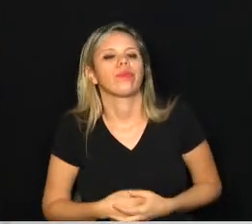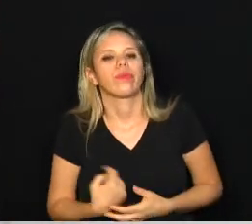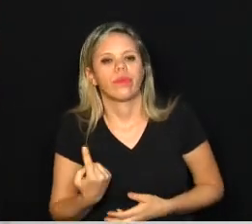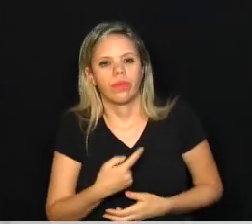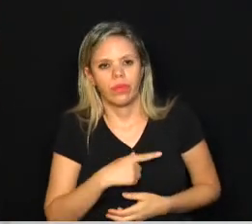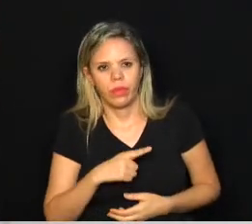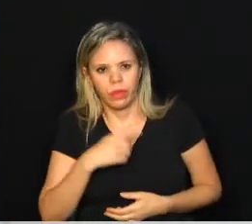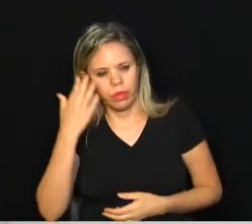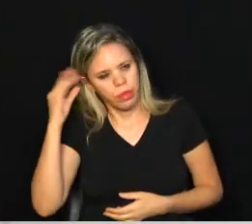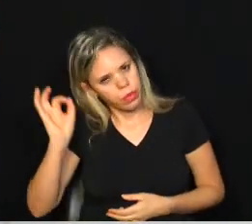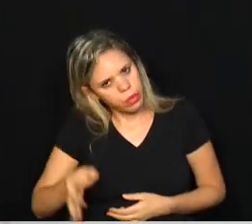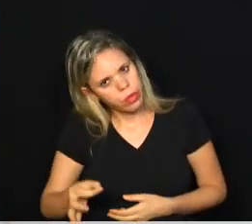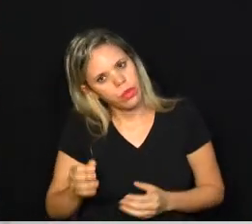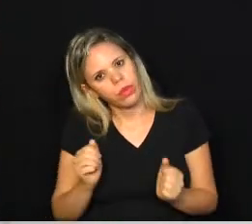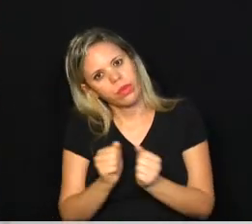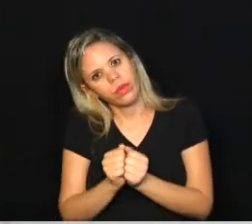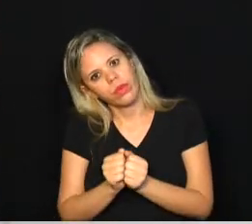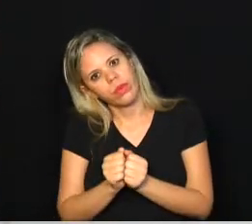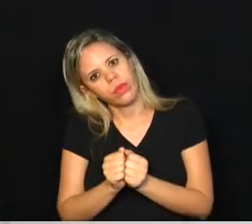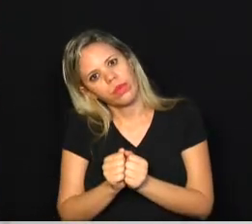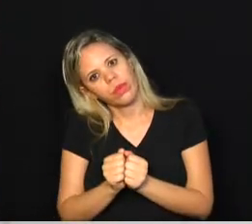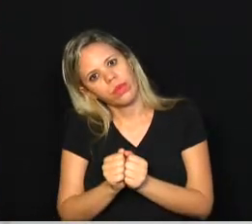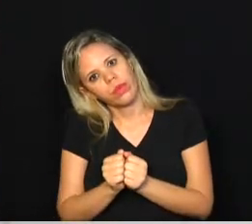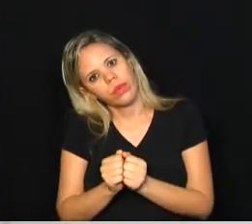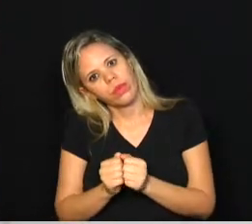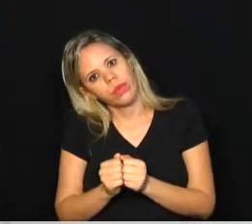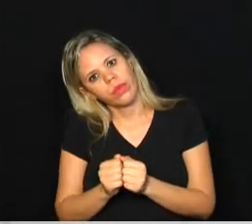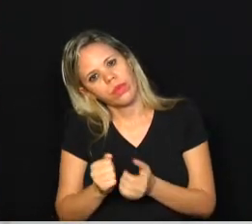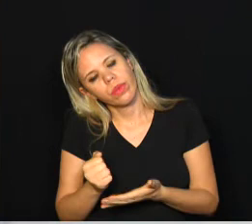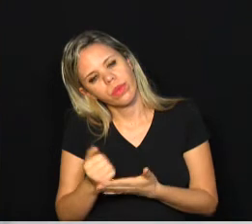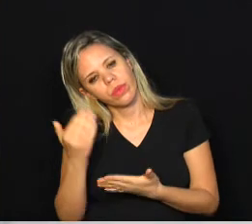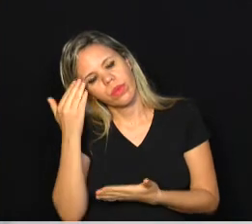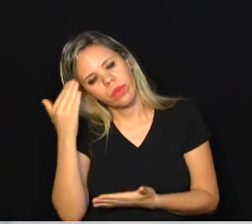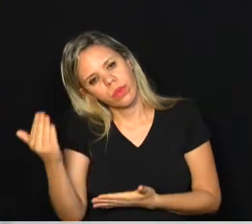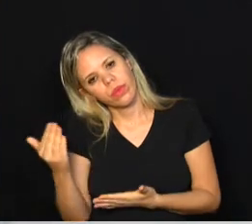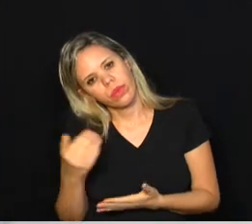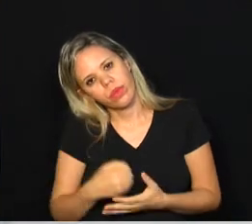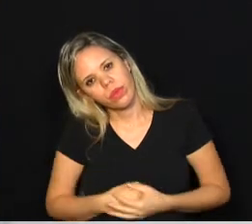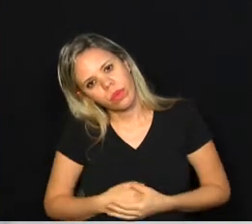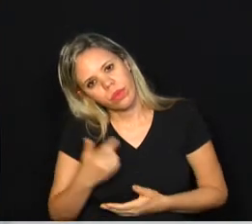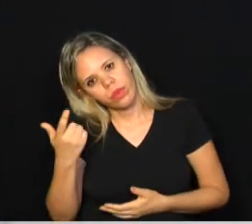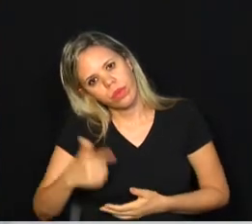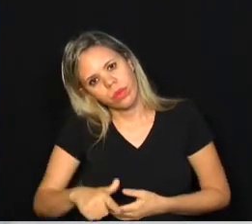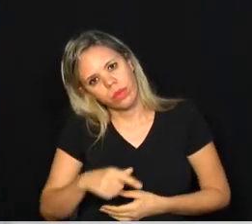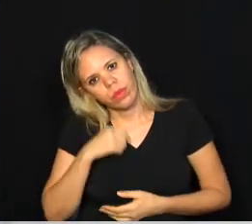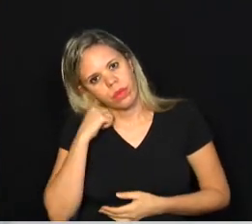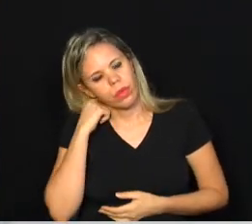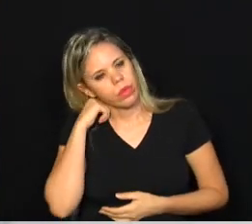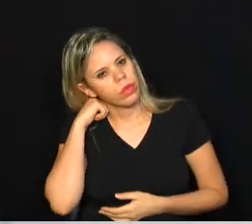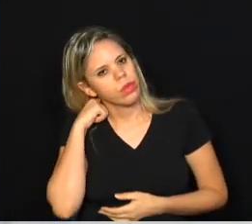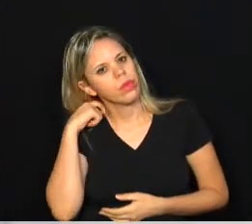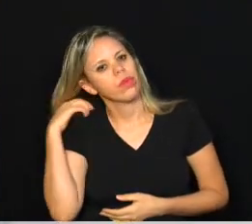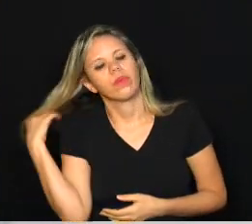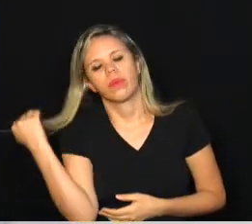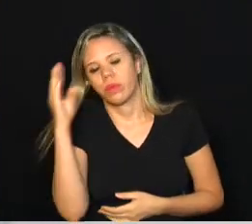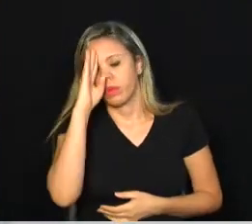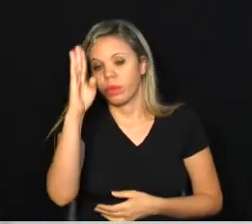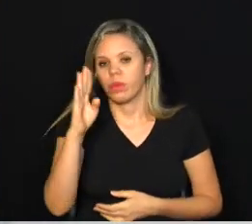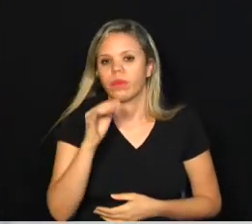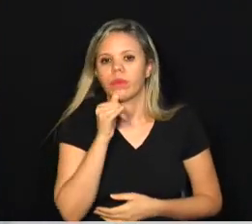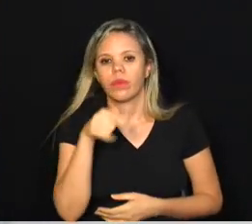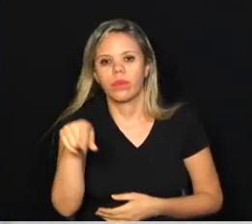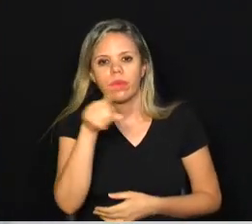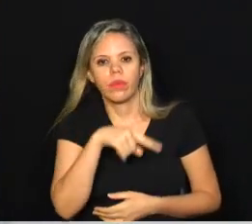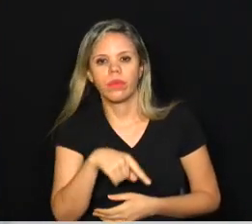temos certeza que juntos nós vamos fazer essa grande diferença. Então, agradecer mais uma vez, aí, principalmente você,